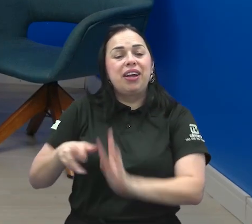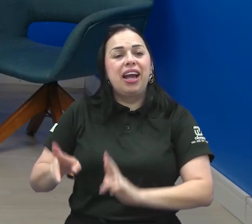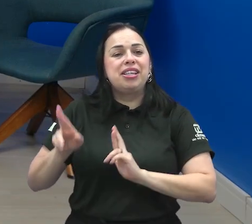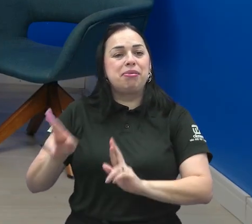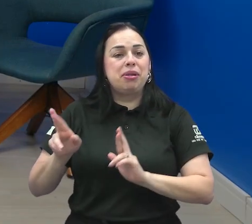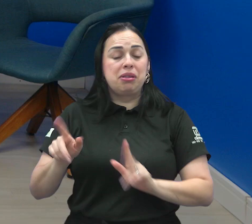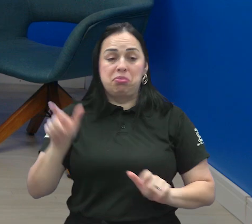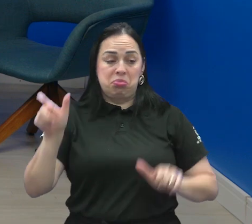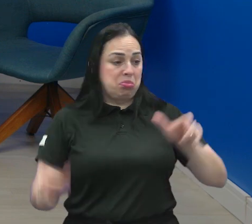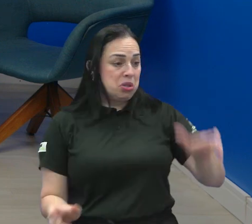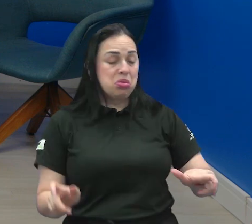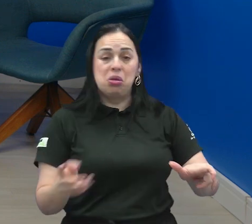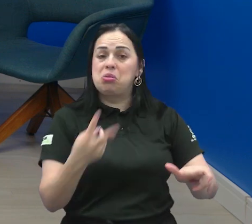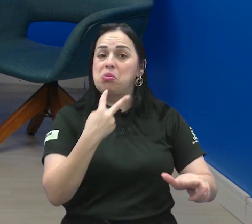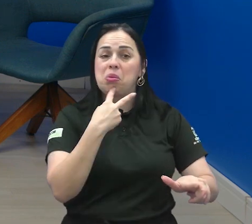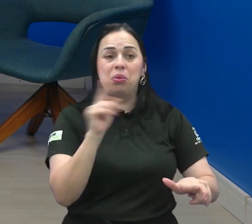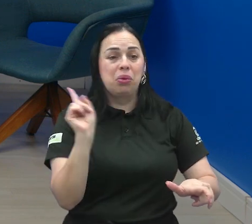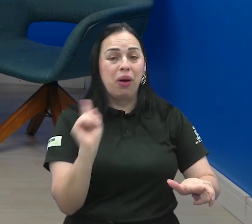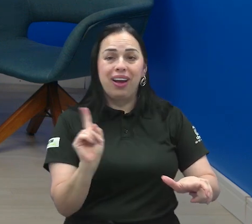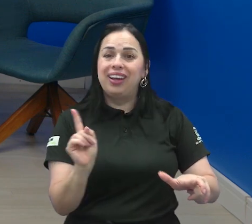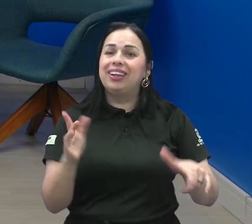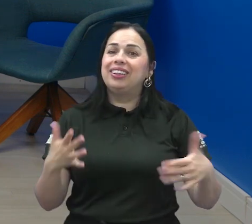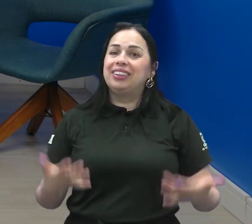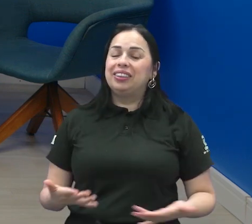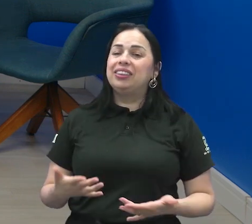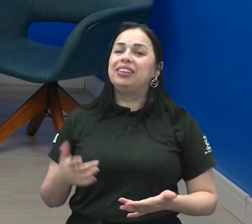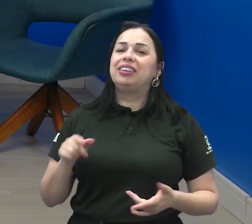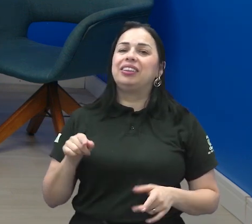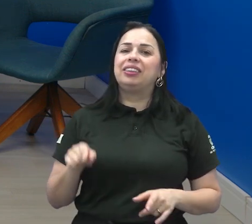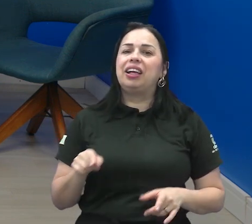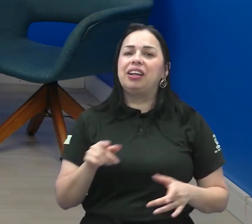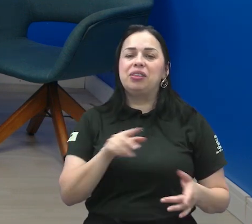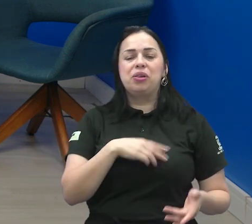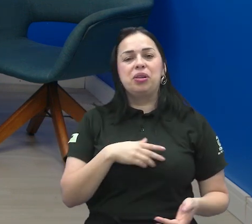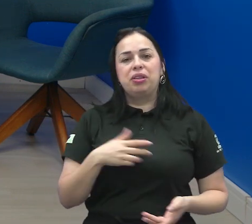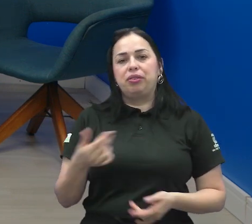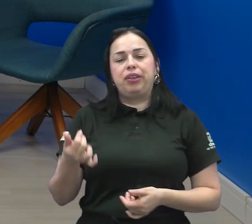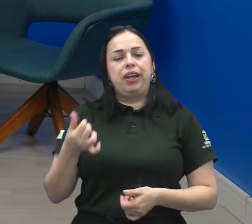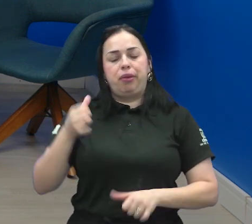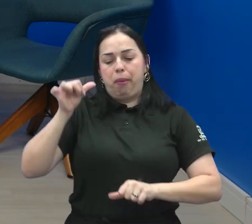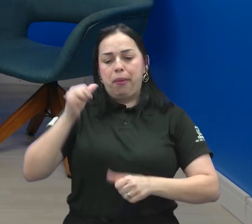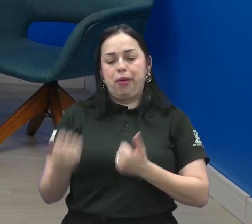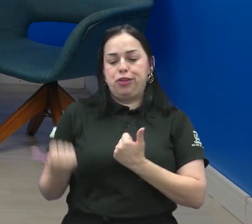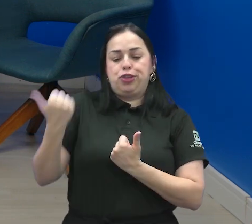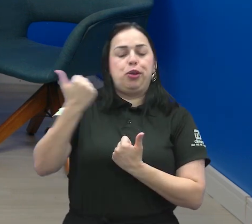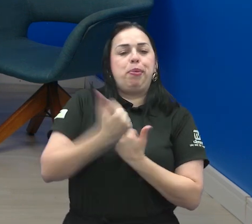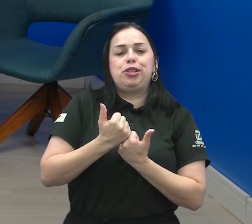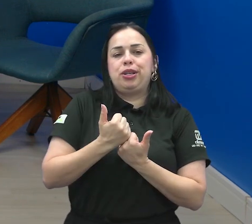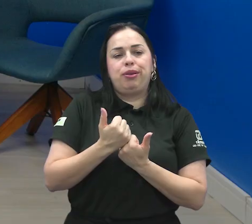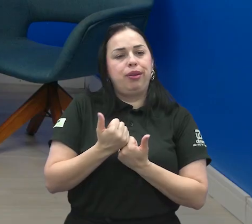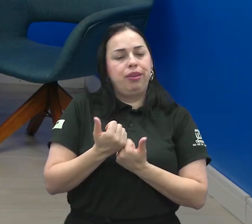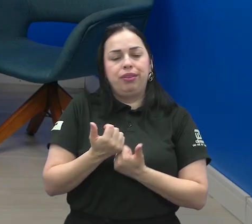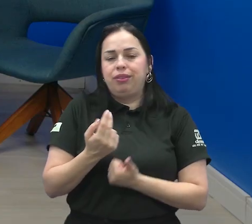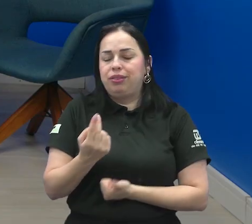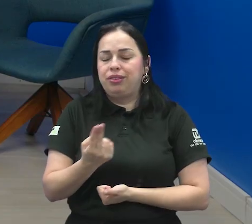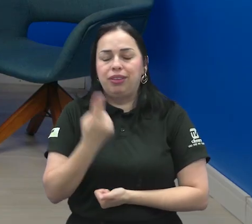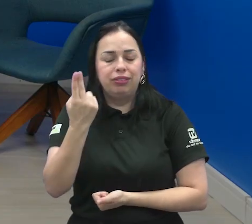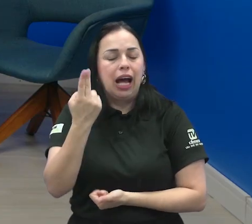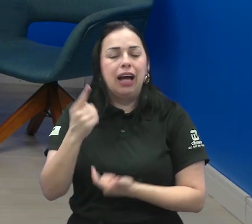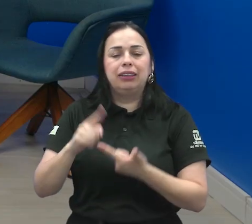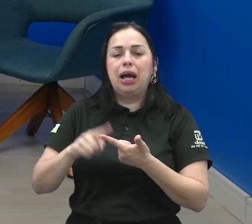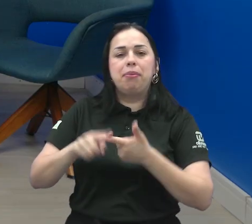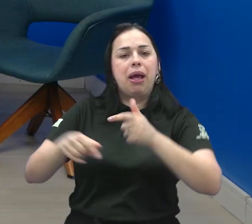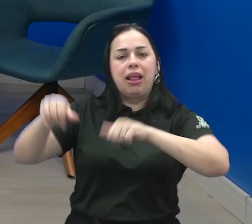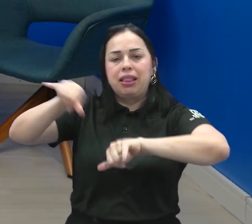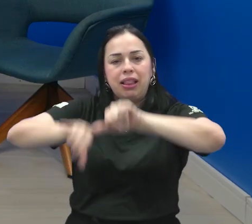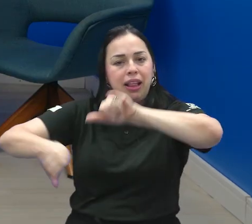muitas vezes nem se conhecem. Exatamente, Paulo. O sangue é insubstituível, não se fabrica em laboratório. Por